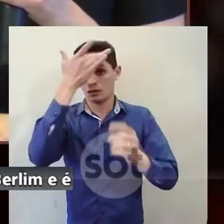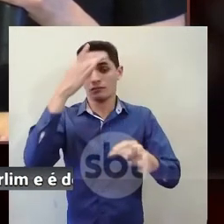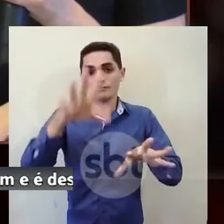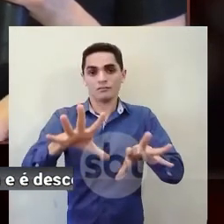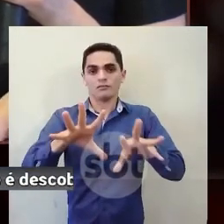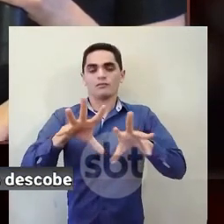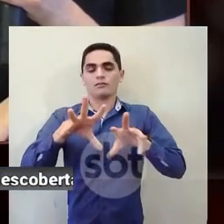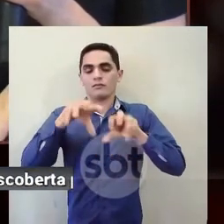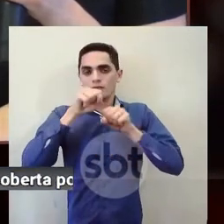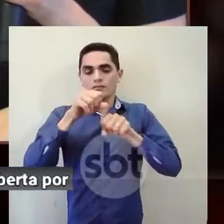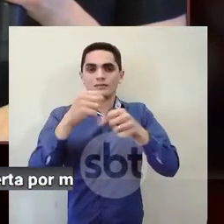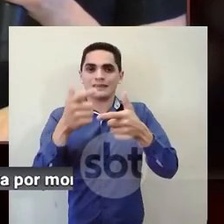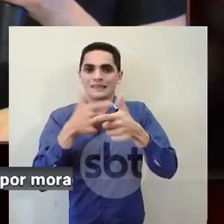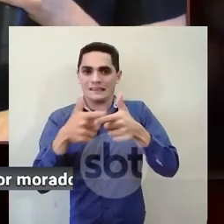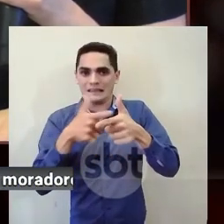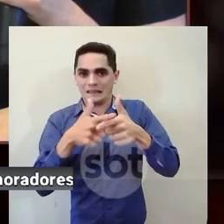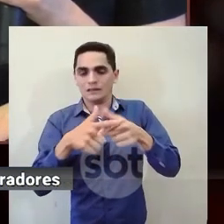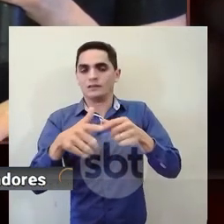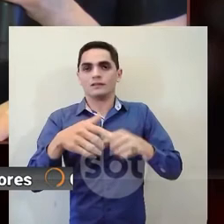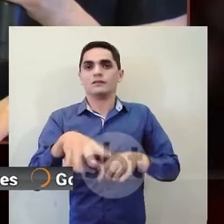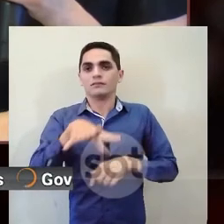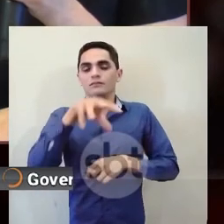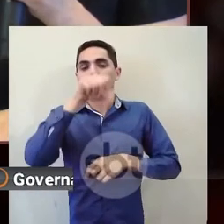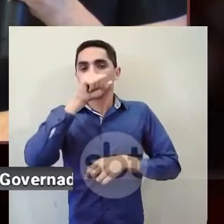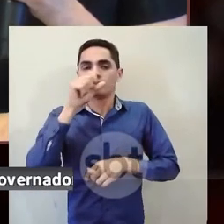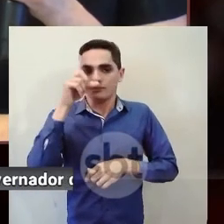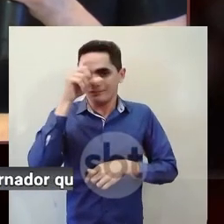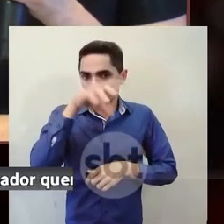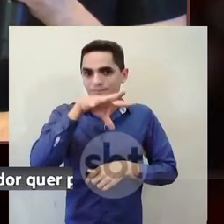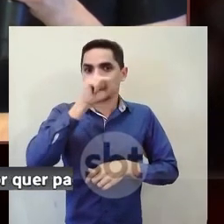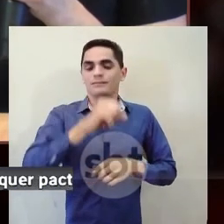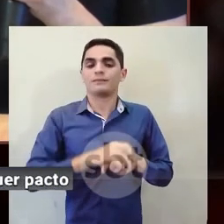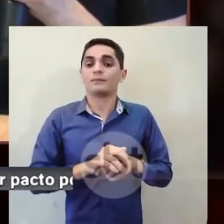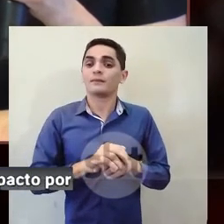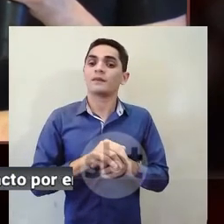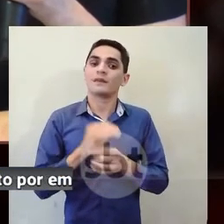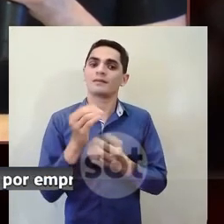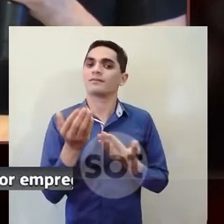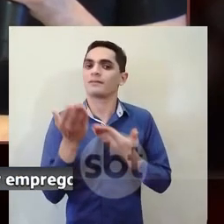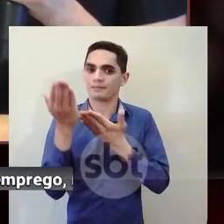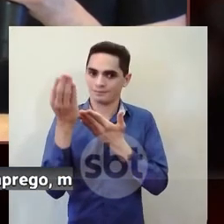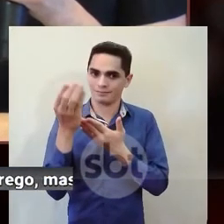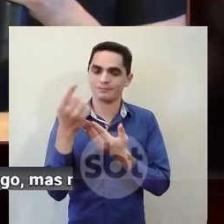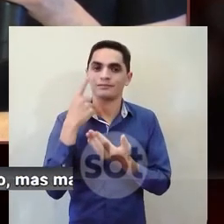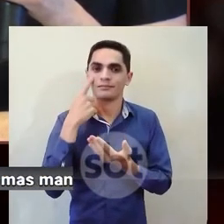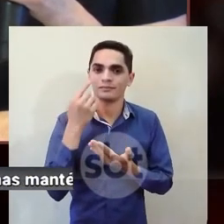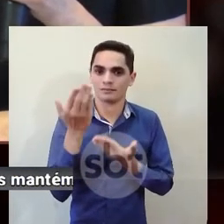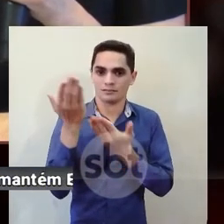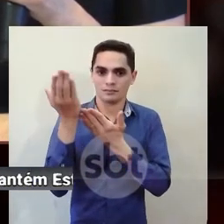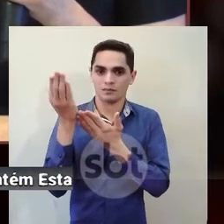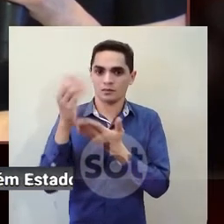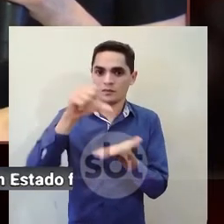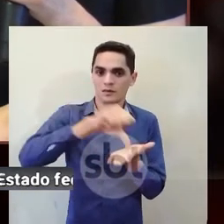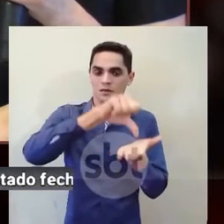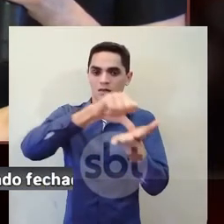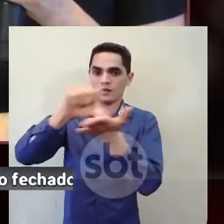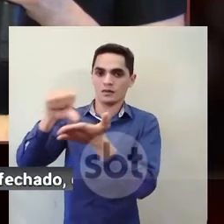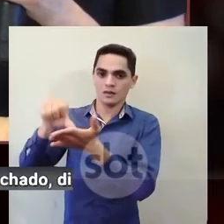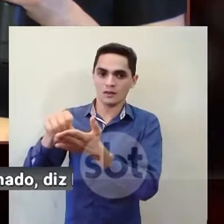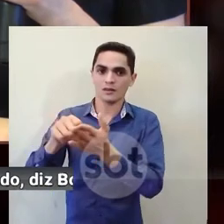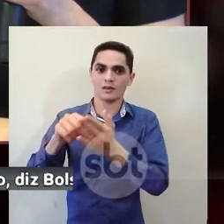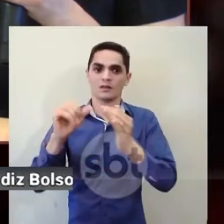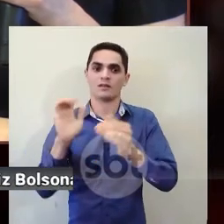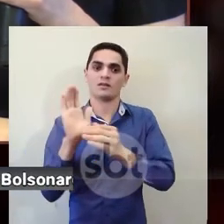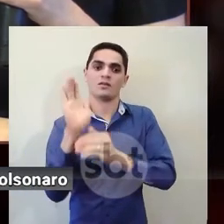inicialmente moderada, mas muito mais leve. Então, se vocês verem aí, as unidades respiratórias do estoril, ela vai